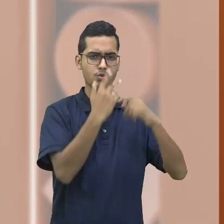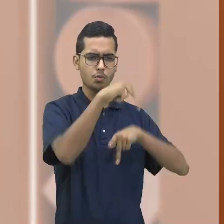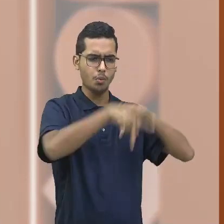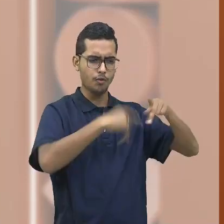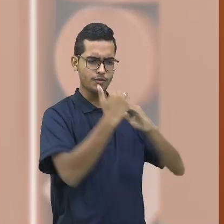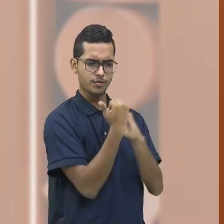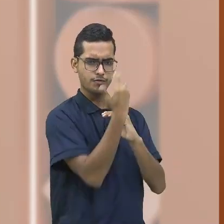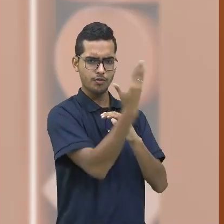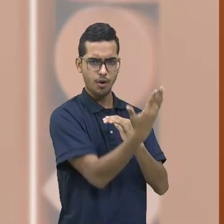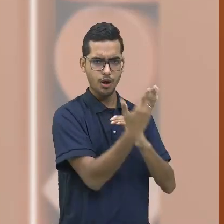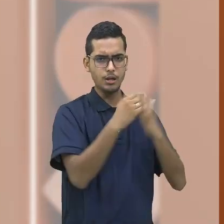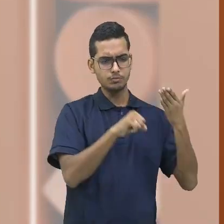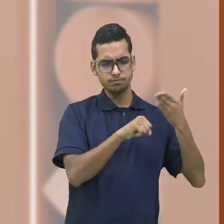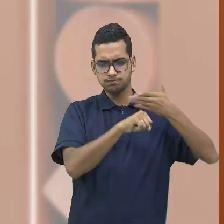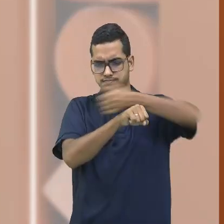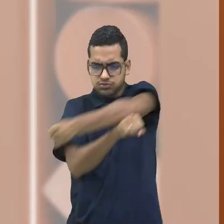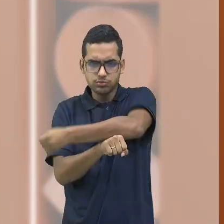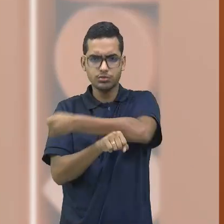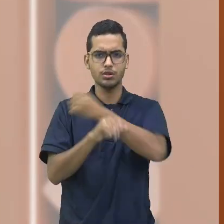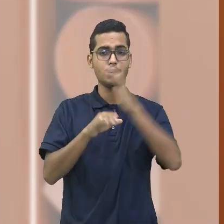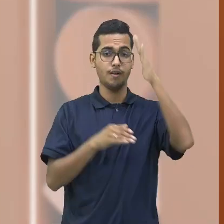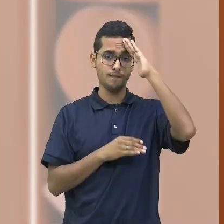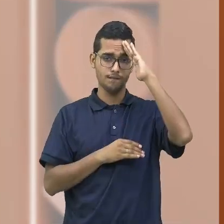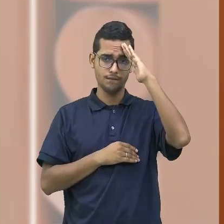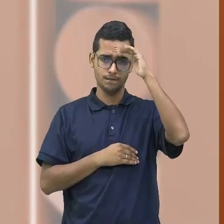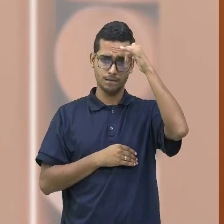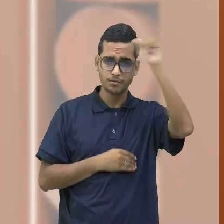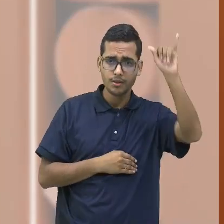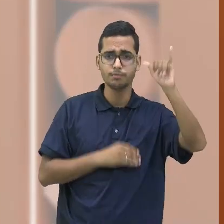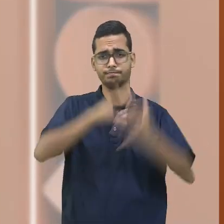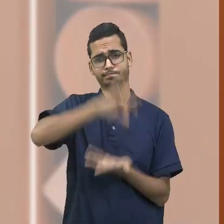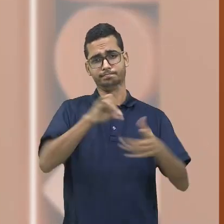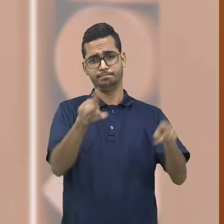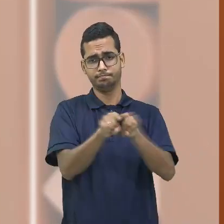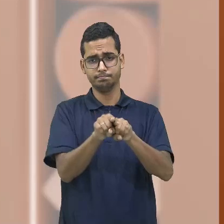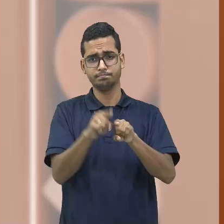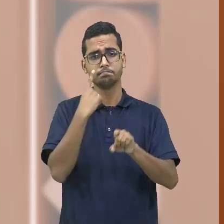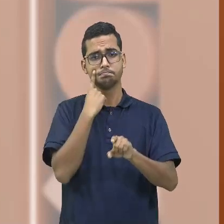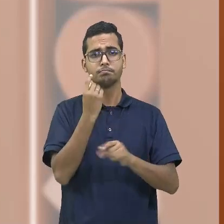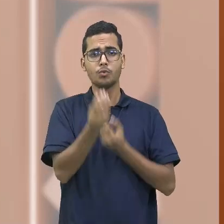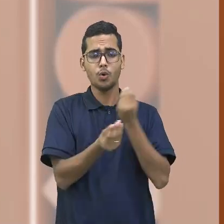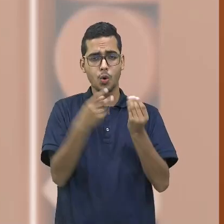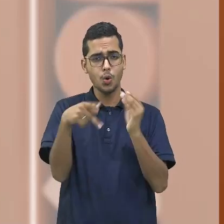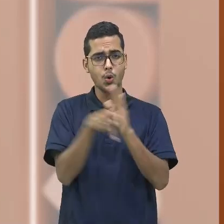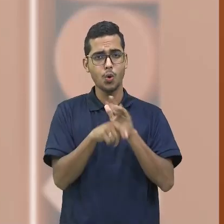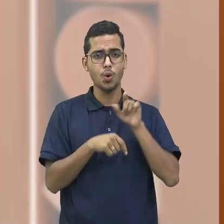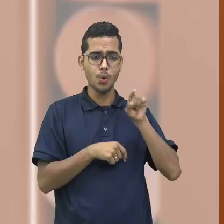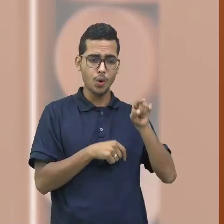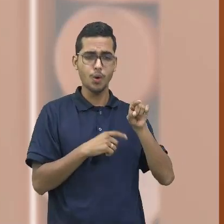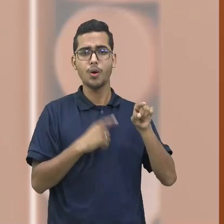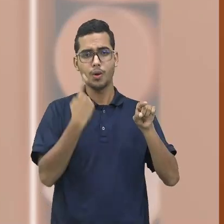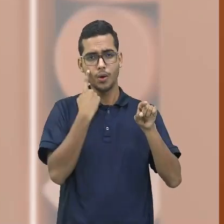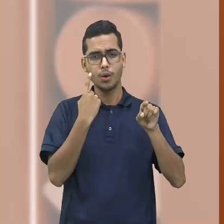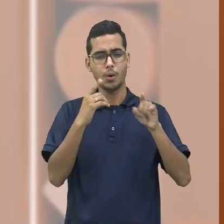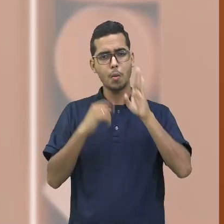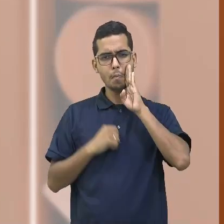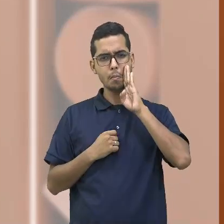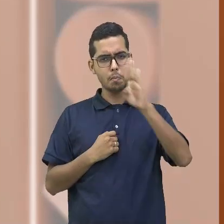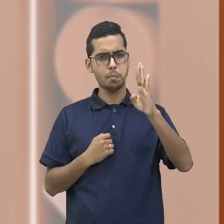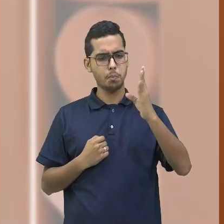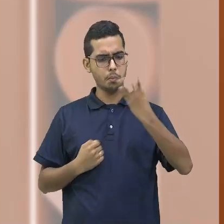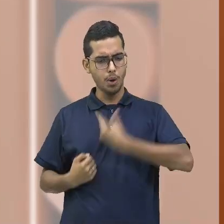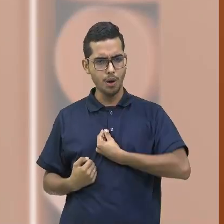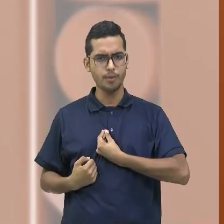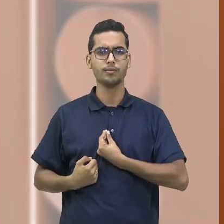né, e ser essa conexão entre produtos europeus, né, advindos do continente europeu, e